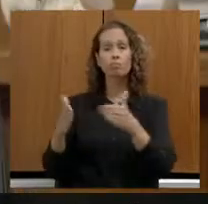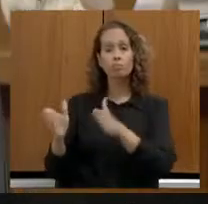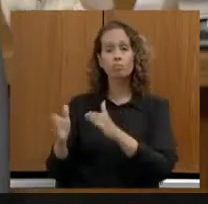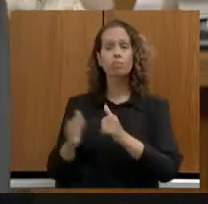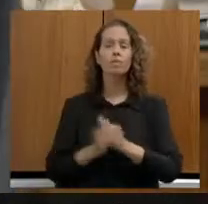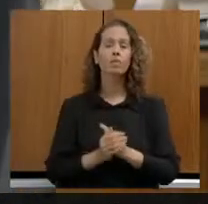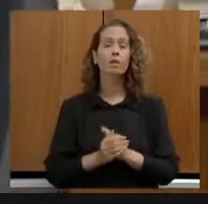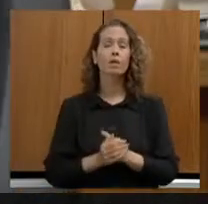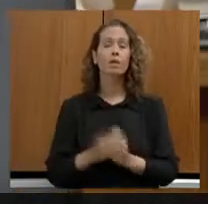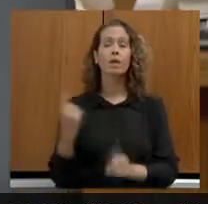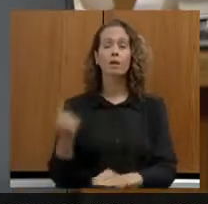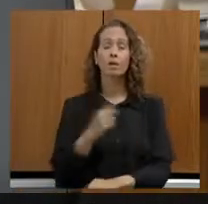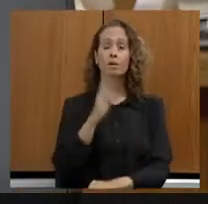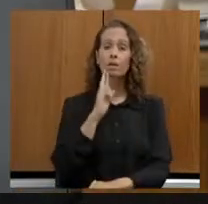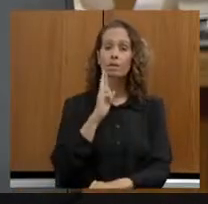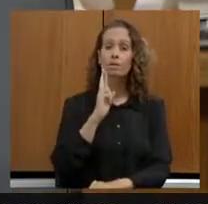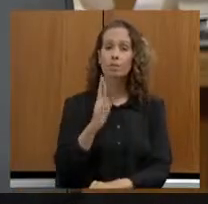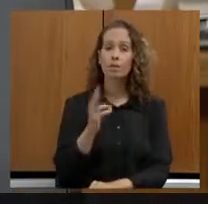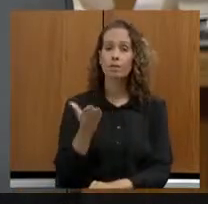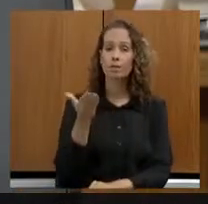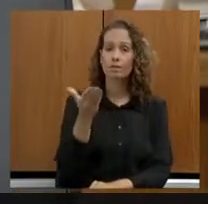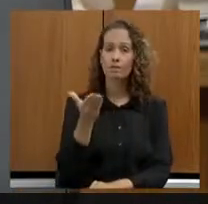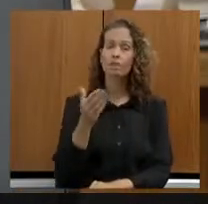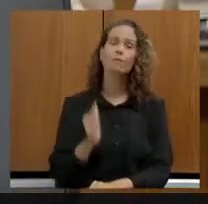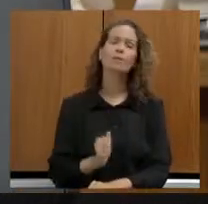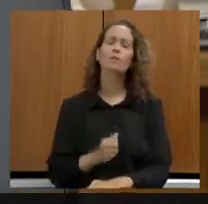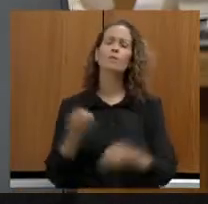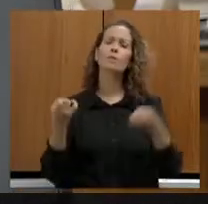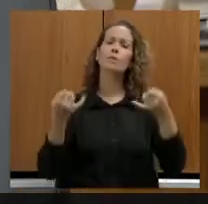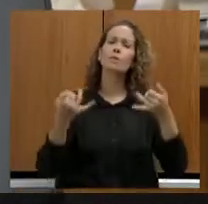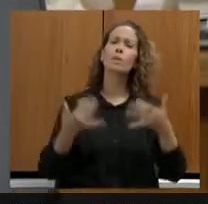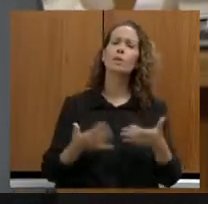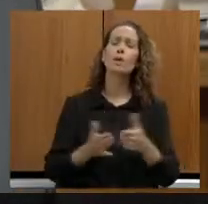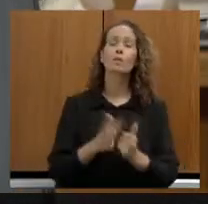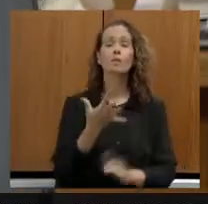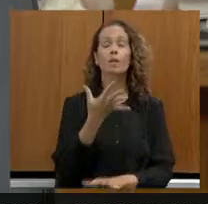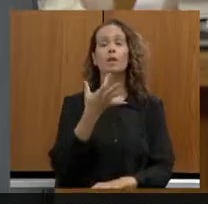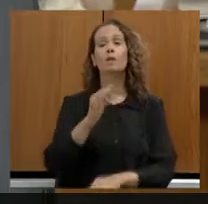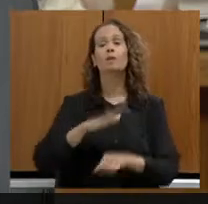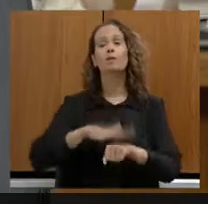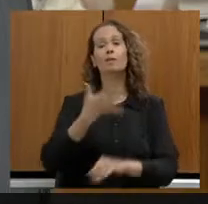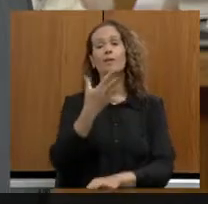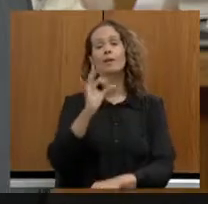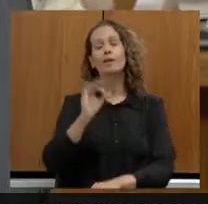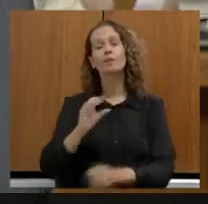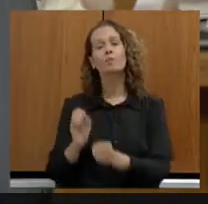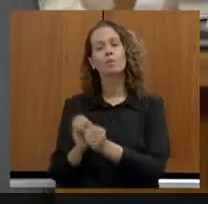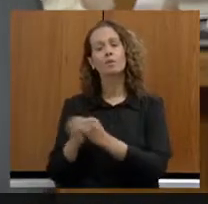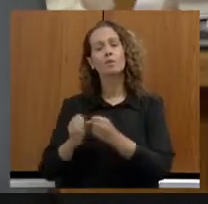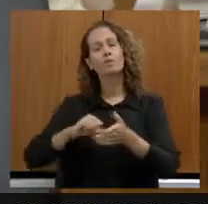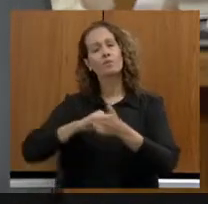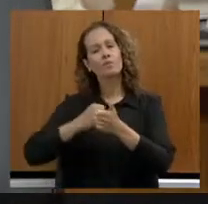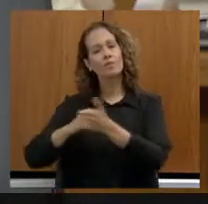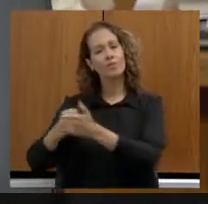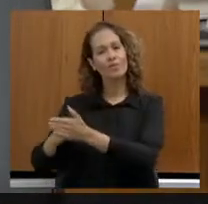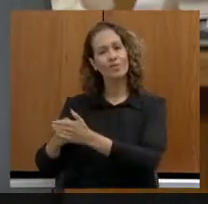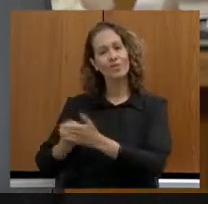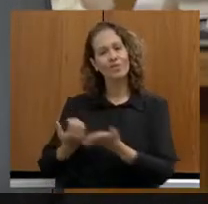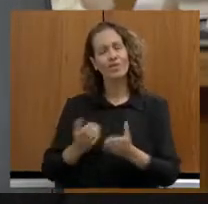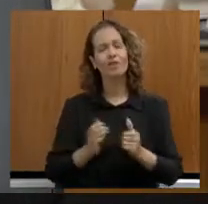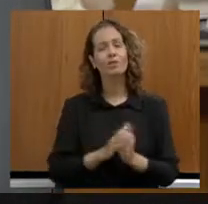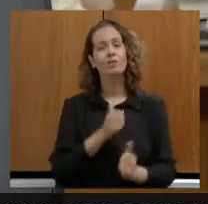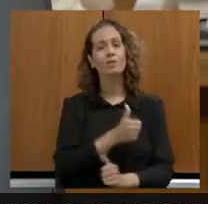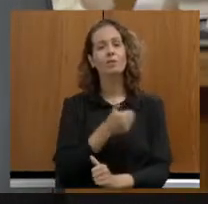a cada resposta ao Deputado eu vou falar mais 10 municípios que se encontram fechados nessa situação dramática de